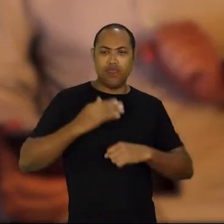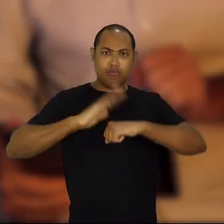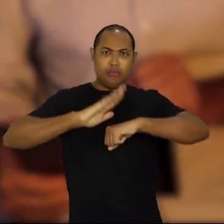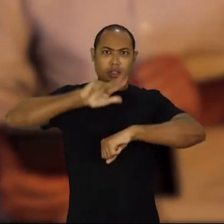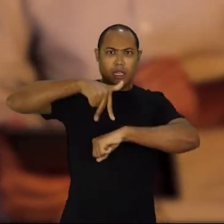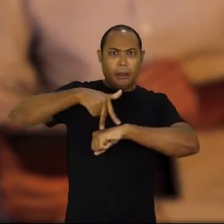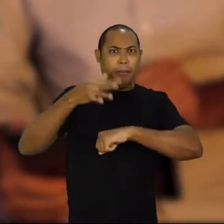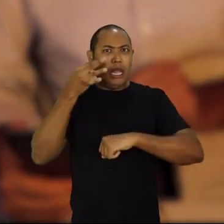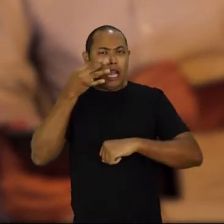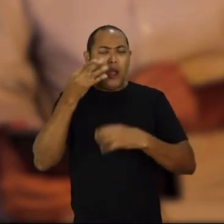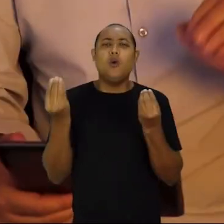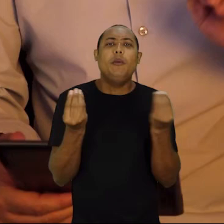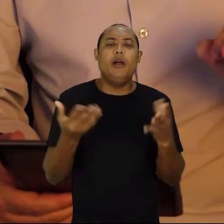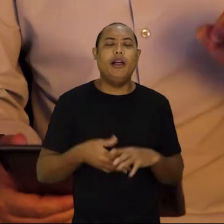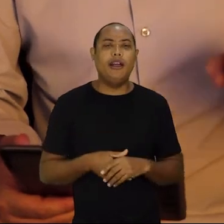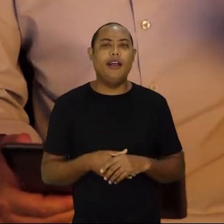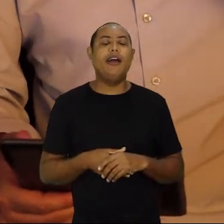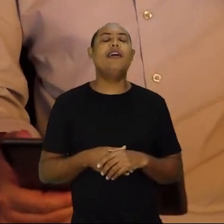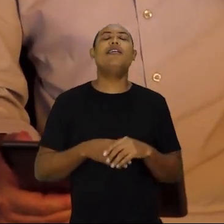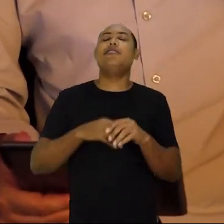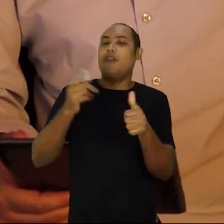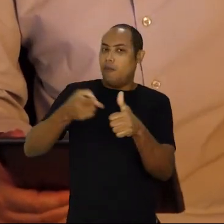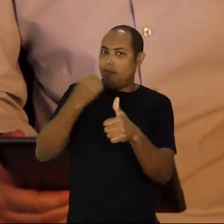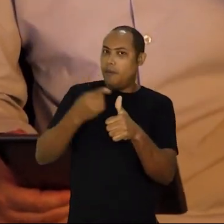será 100% presencial? Bom,